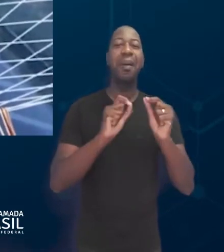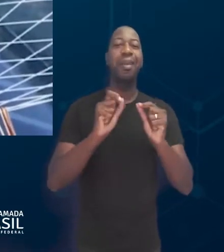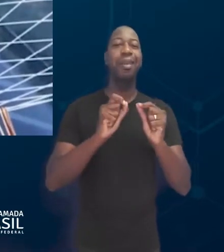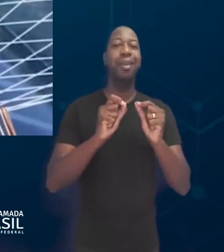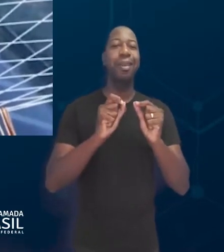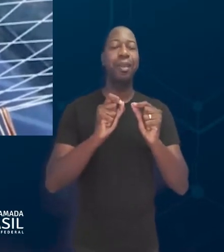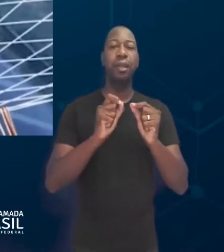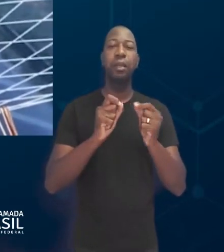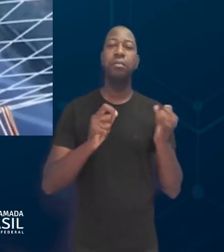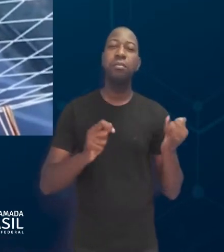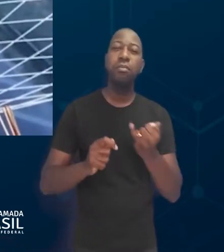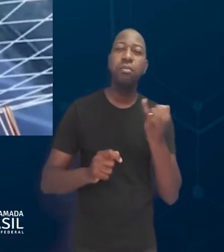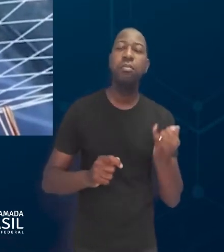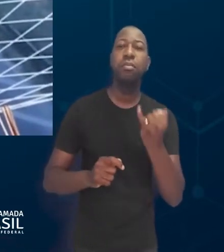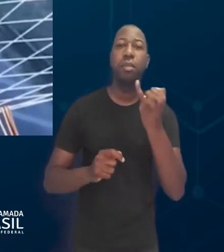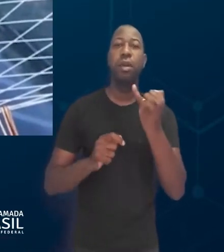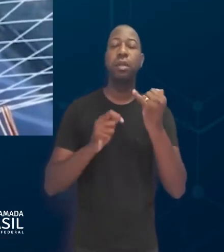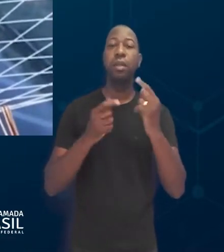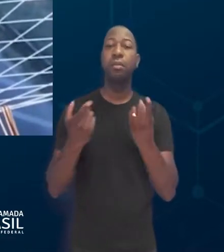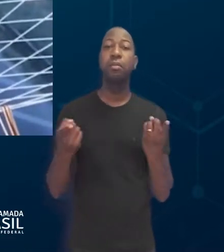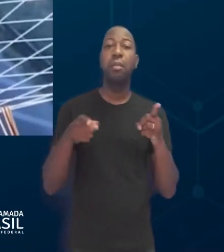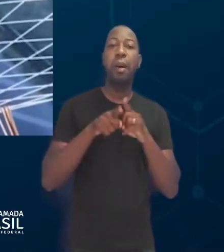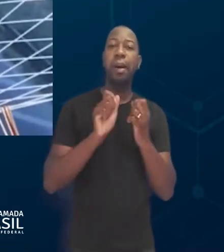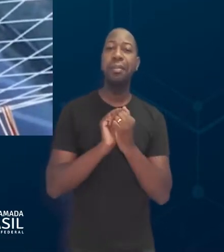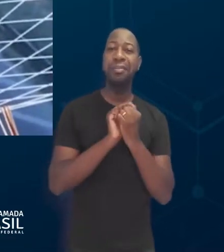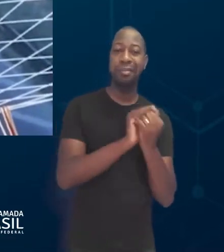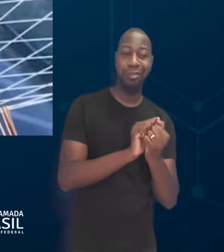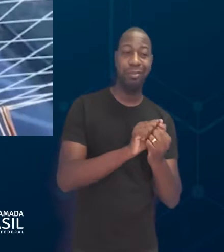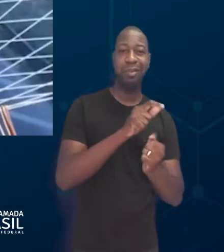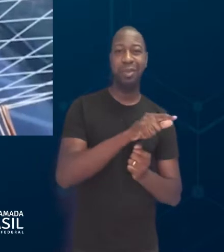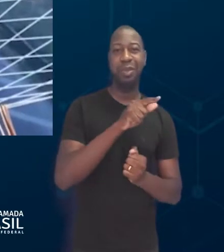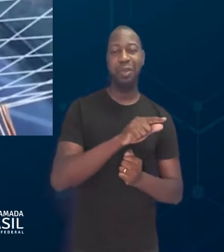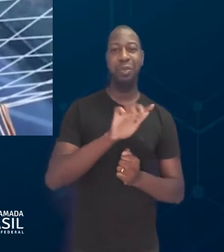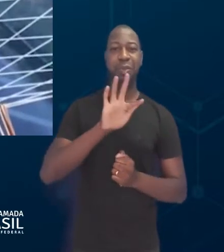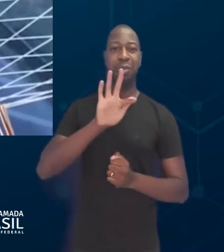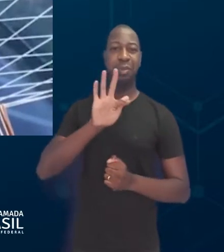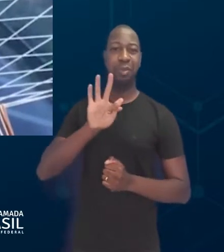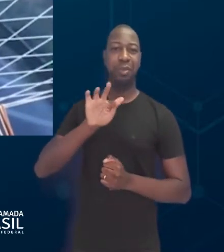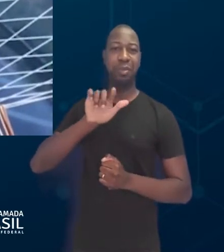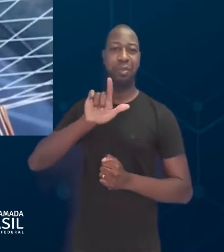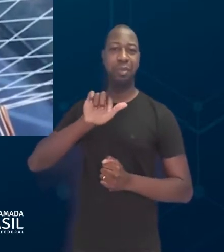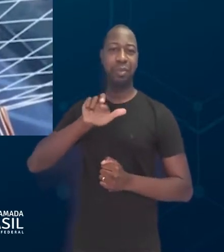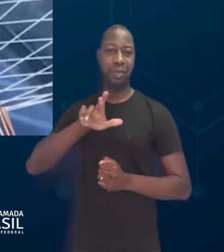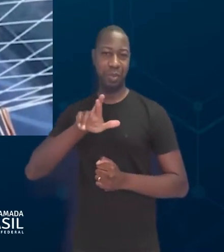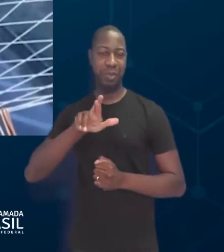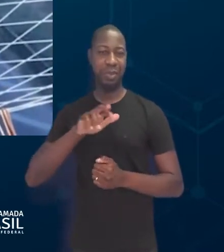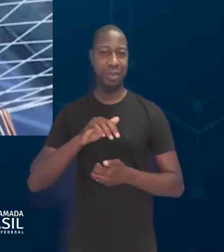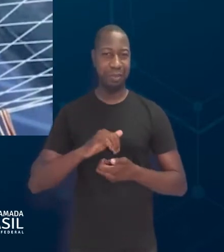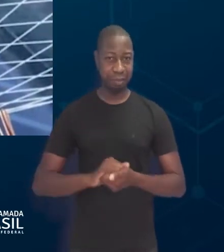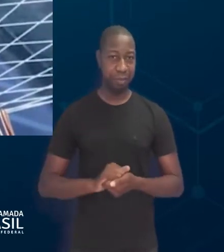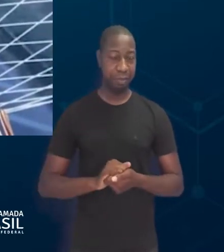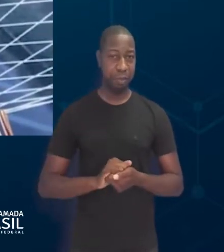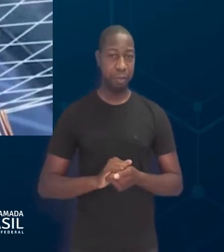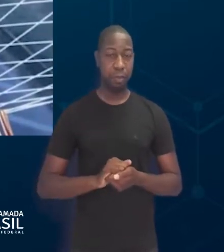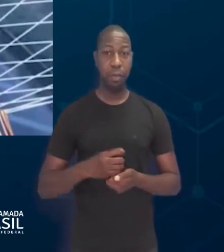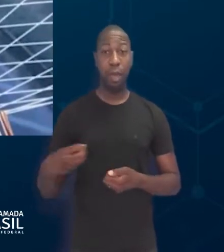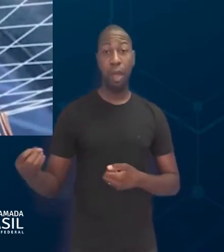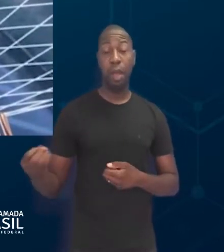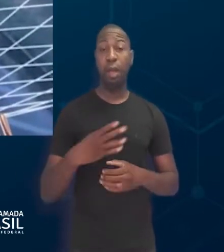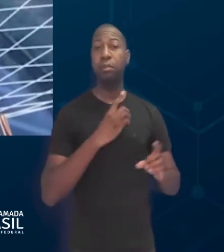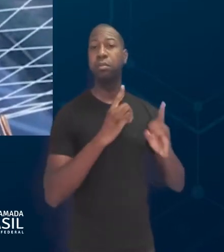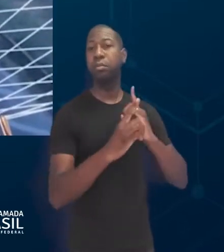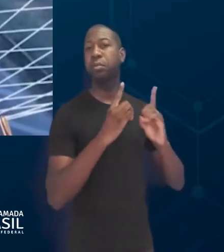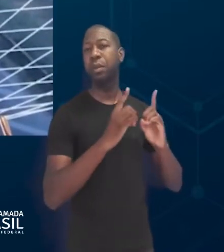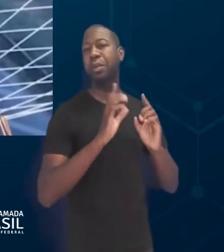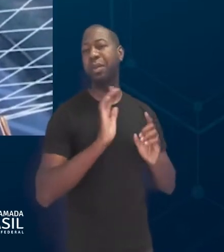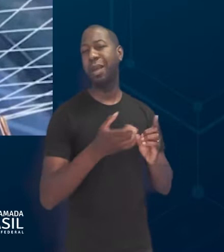de patrocinar esse evento super especial que é a Feira do Livro de Resende. A Nova Dutra já esteve com a FIR